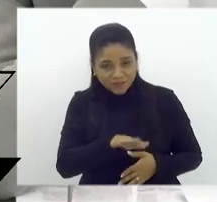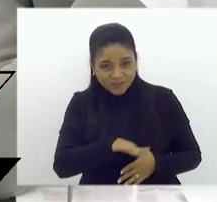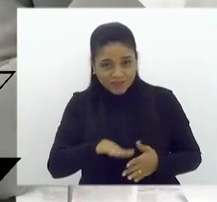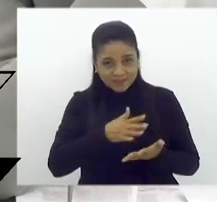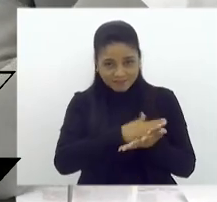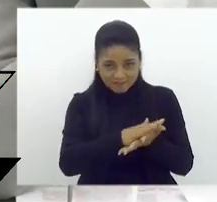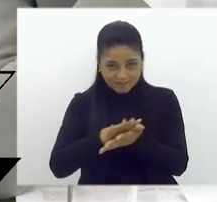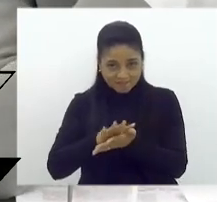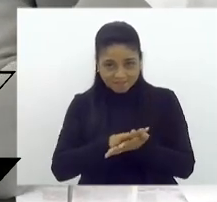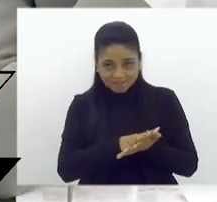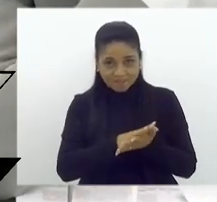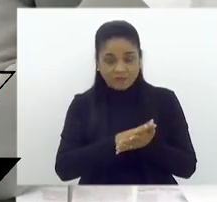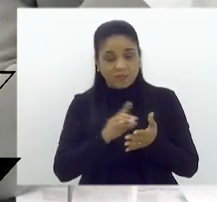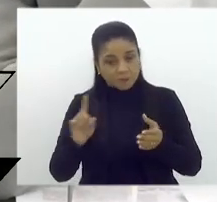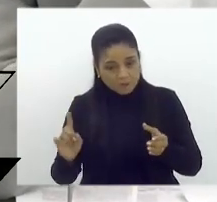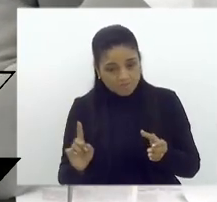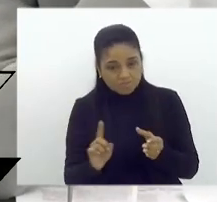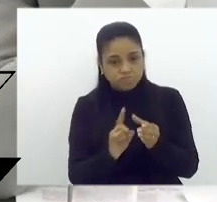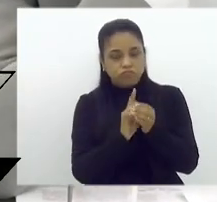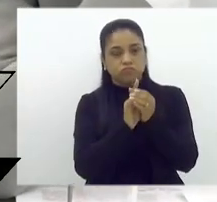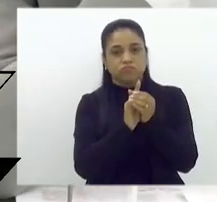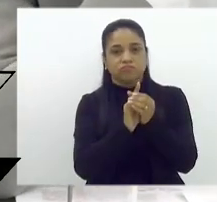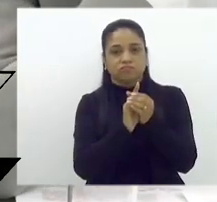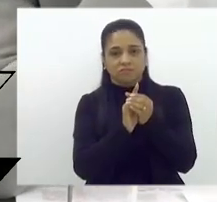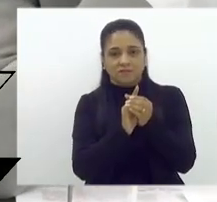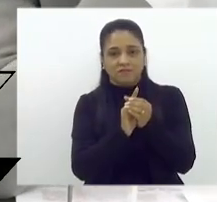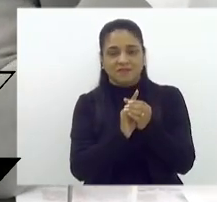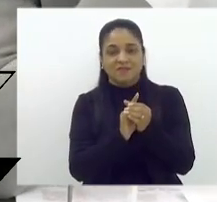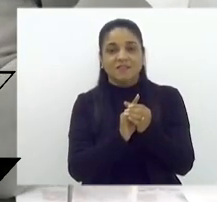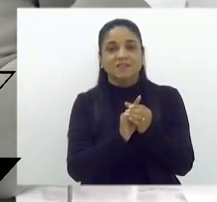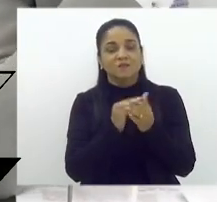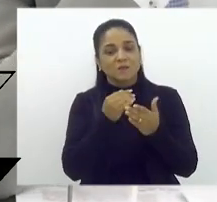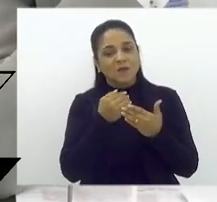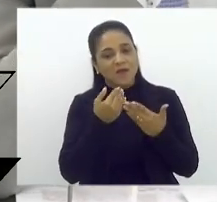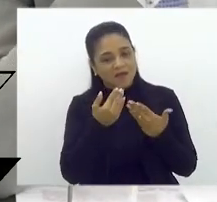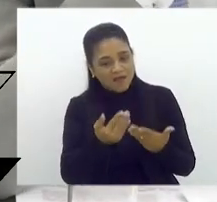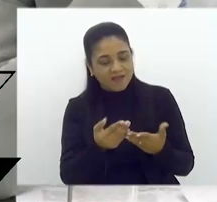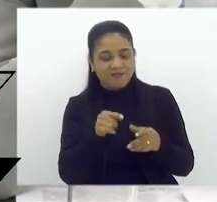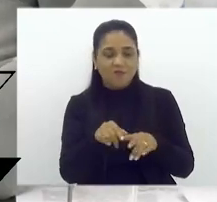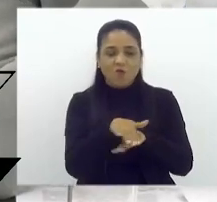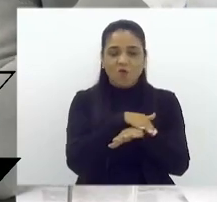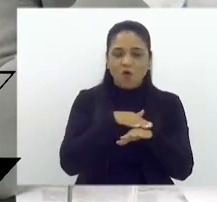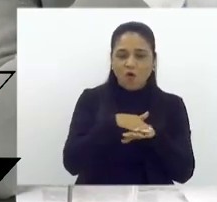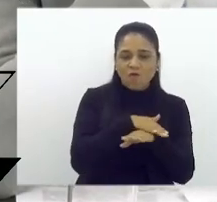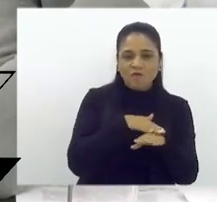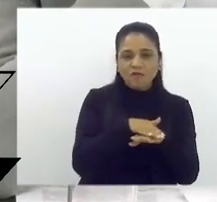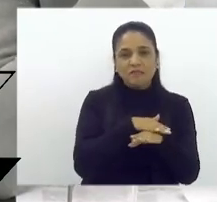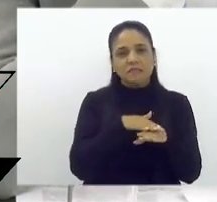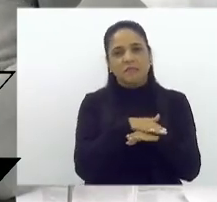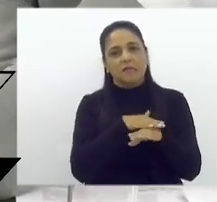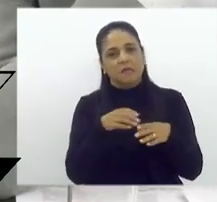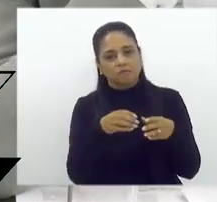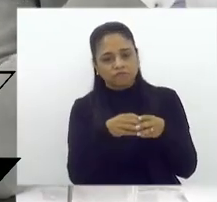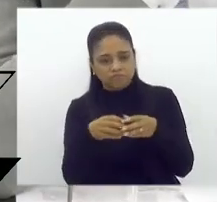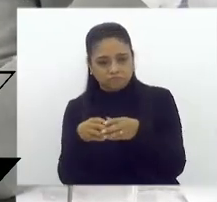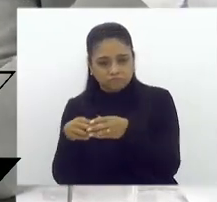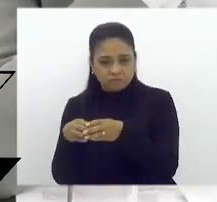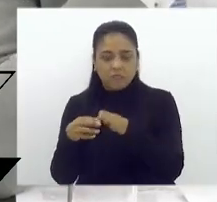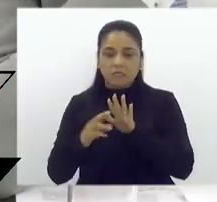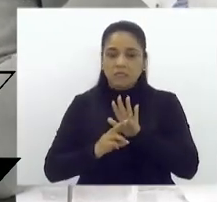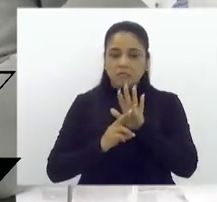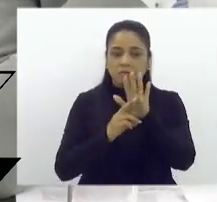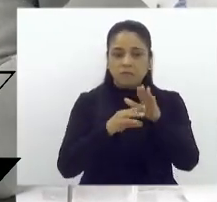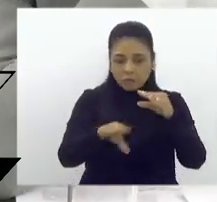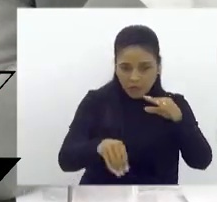incorporar na questão do fomento. Então, atendendo ao pedido das escolas mirins, conversei com diversos segmentos e a gente apresentou uma